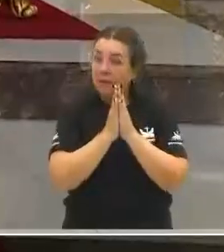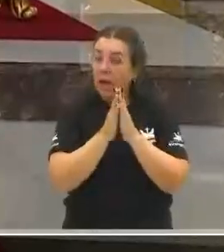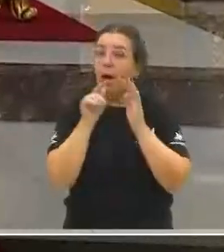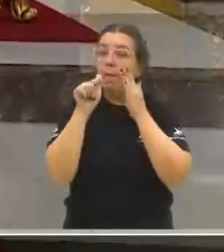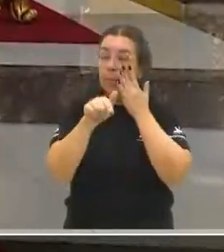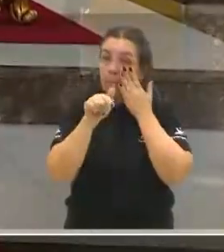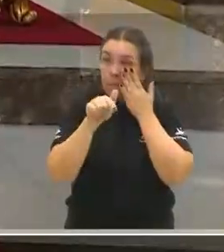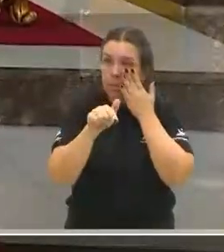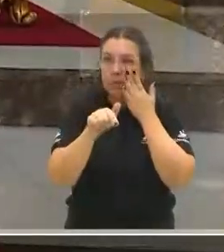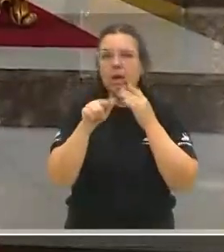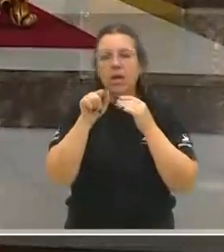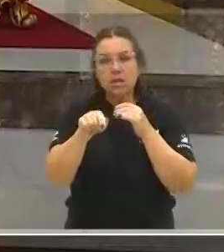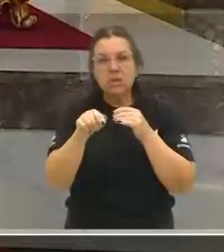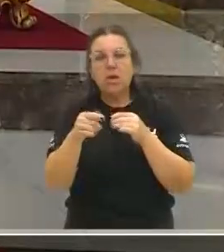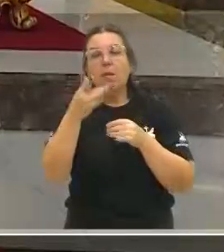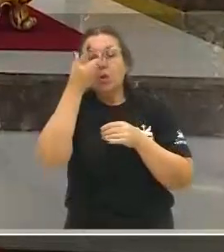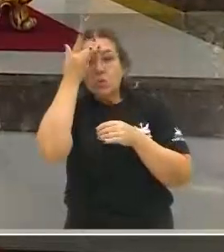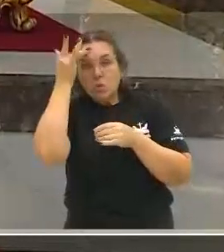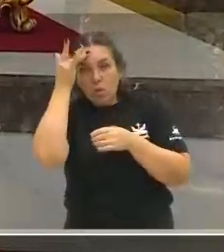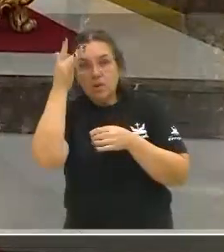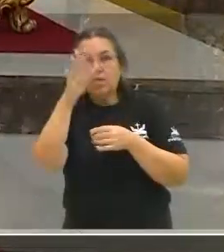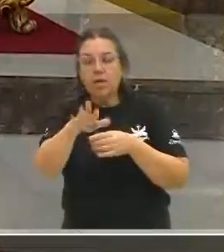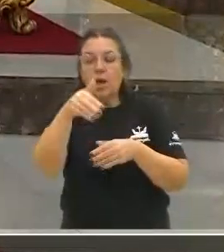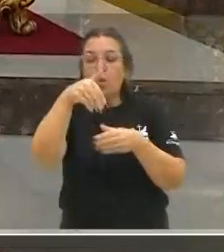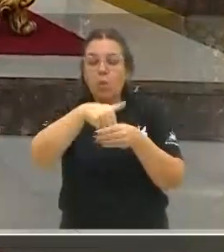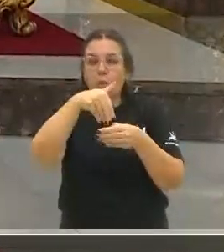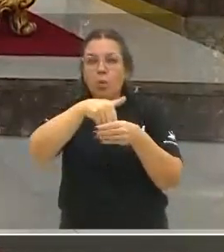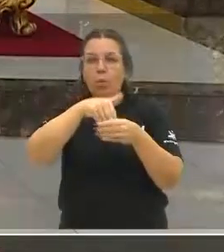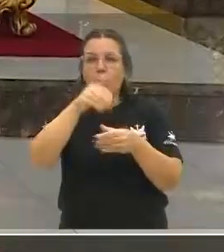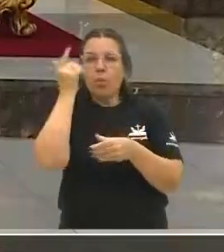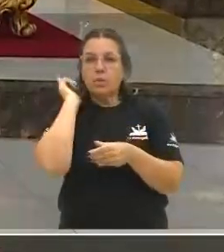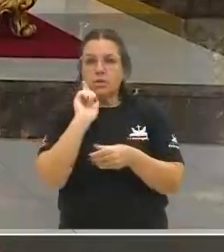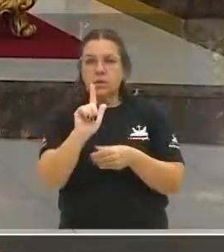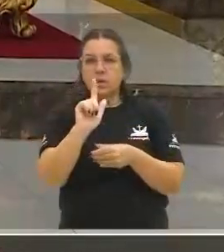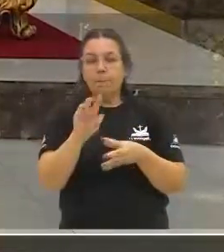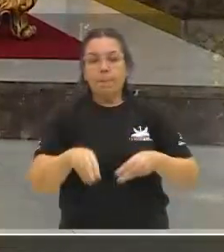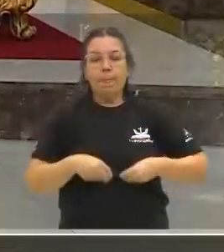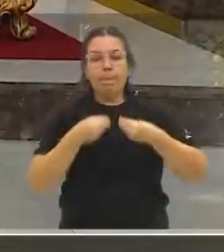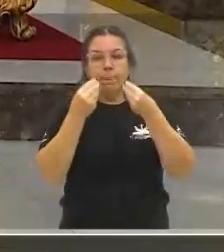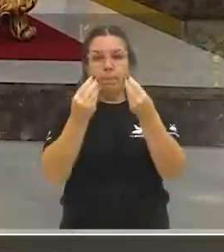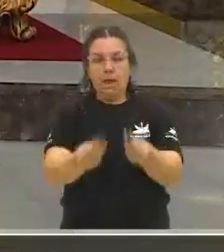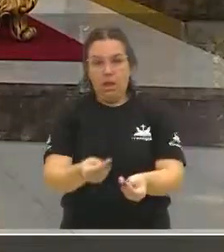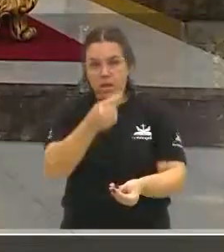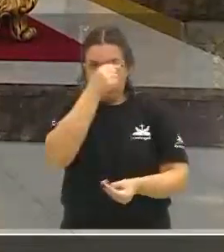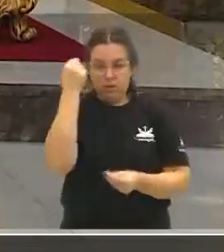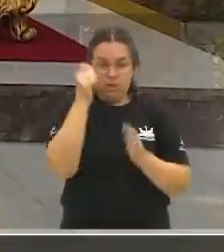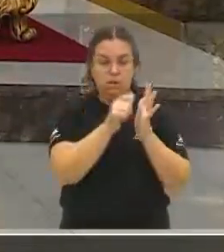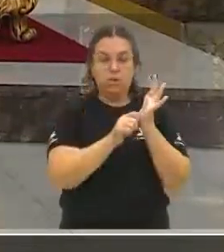esse pleito, colocar nas Santas Chagas esta realidade.